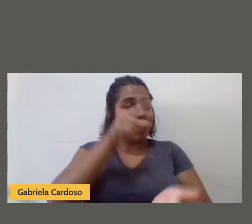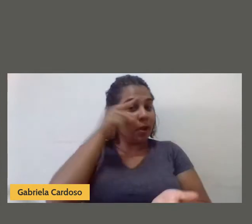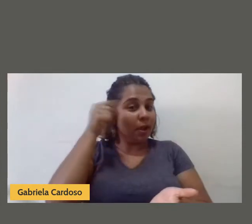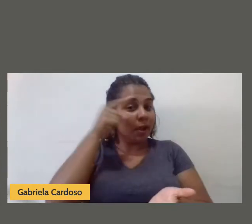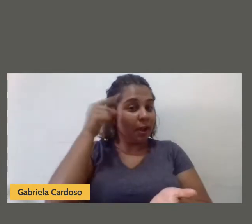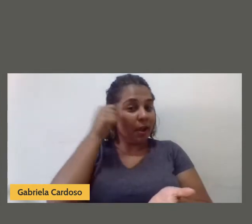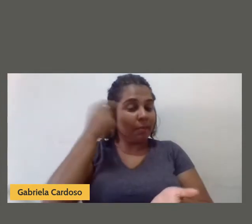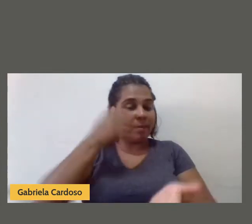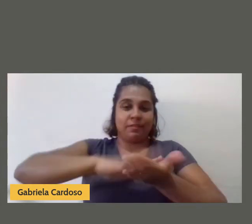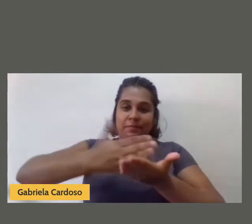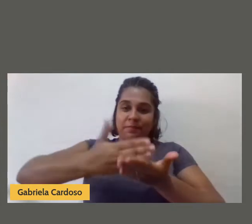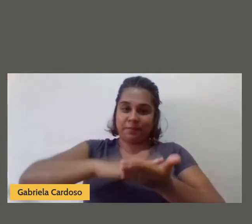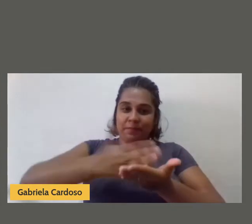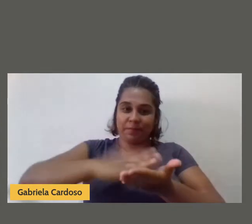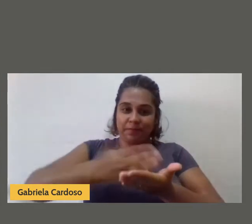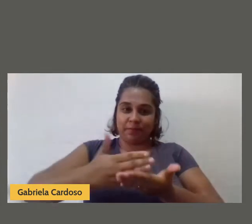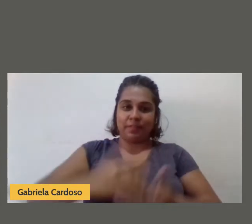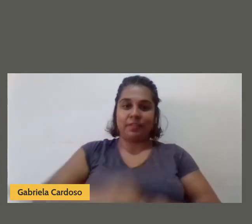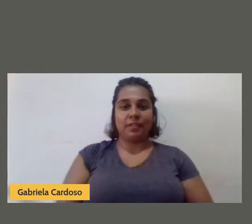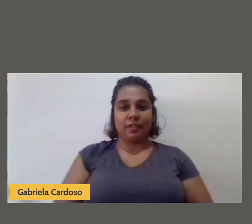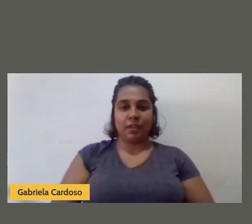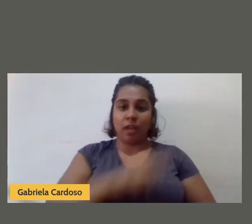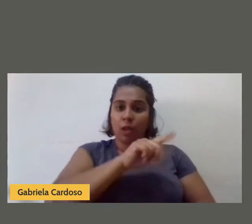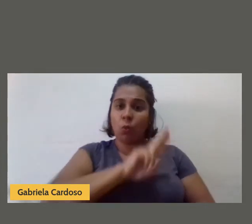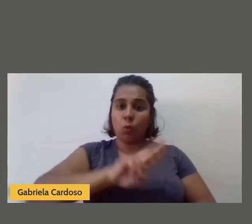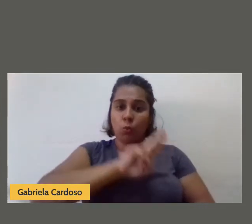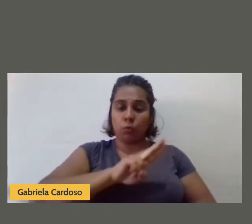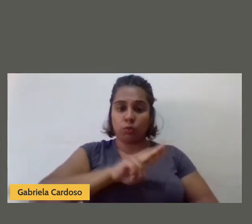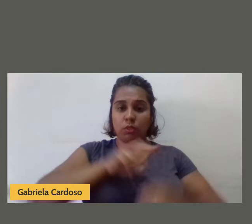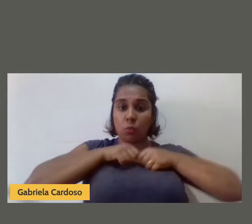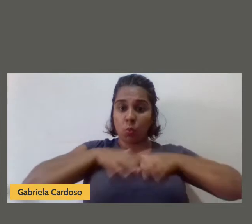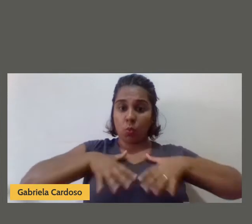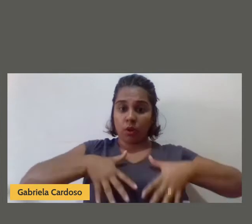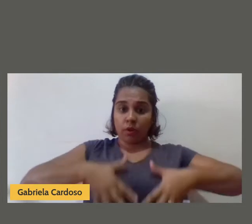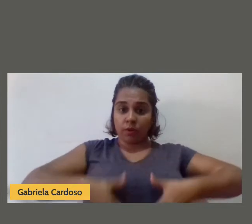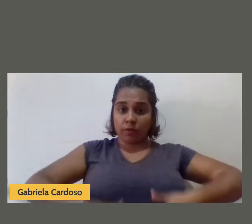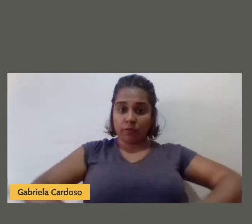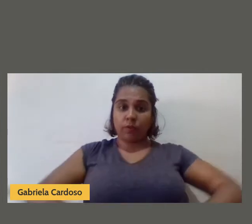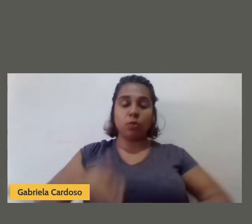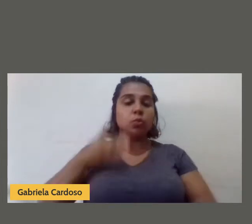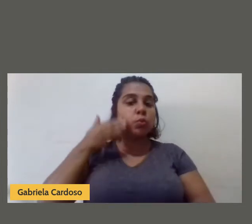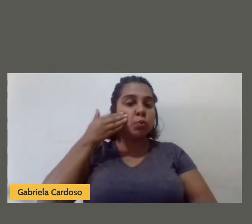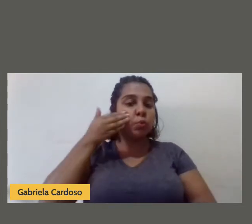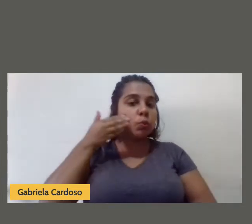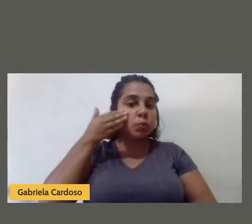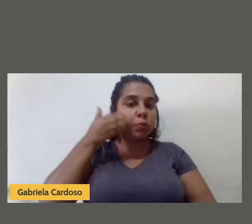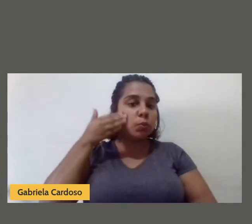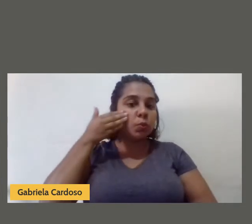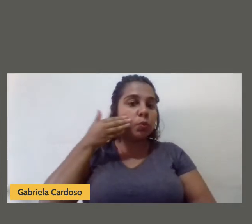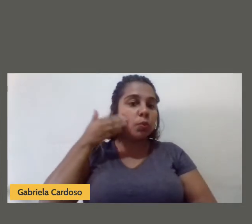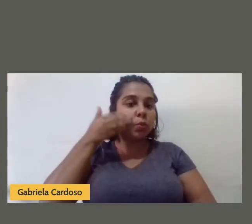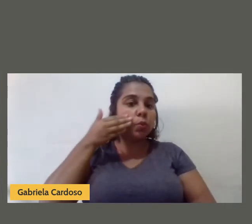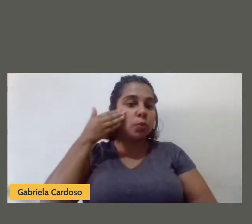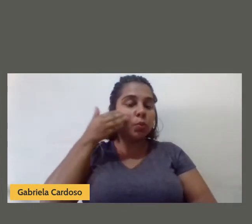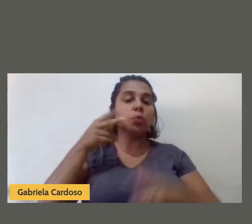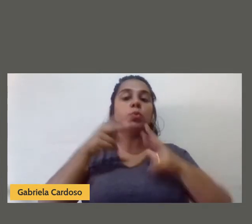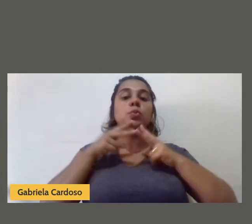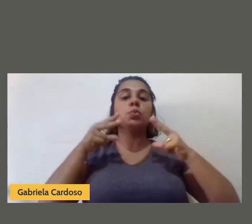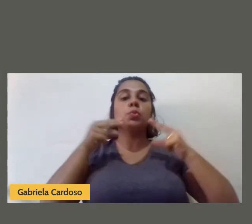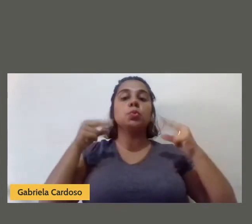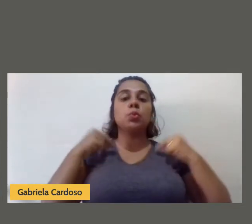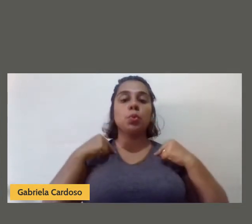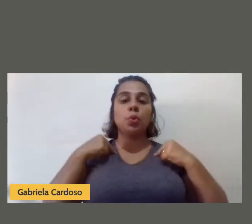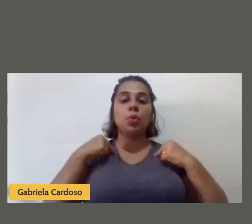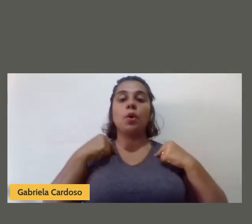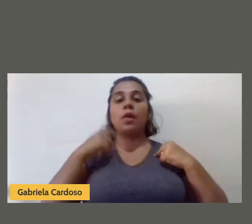Libras. Eu estou vestindo um vestidinho rosa, né, uma camisa assim, com gola rosa ou preta, com flores rosas e